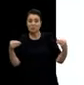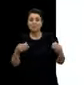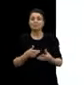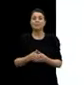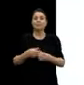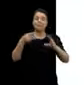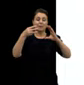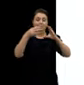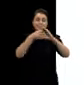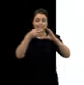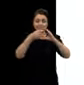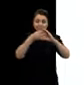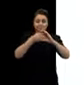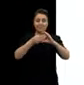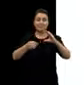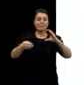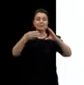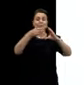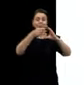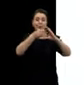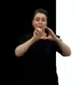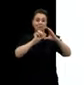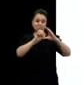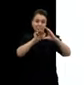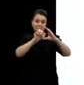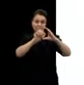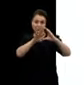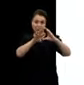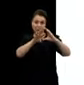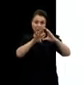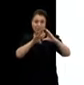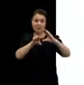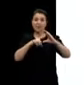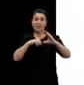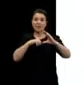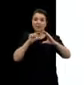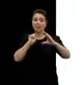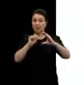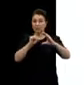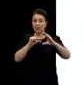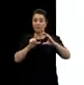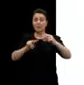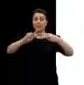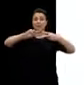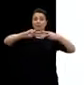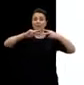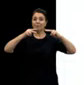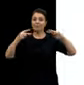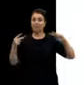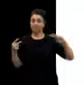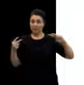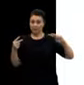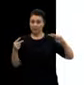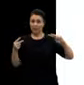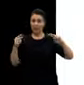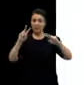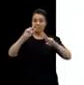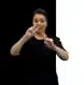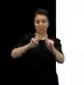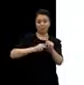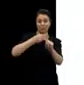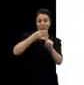Nas células procarionte, dos organismos procariontes, o DNA ele vai